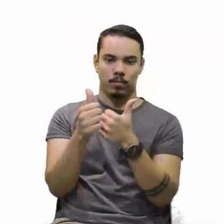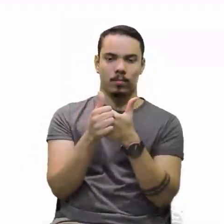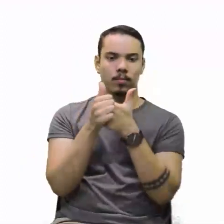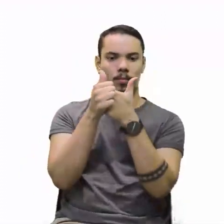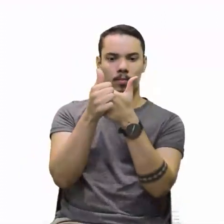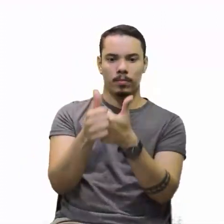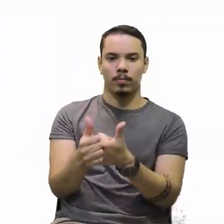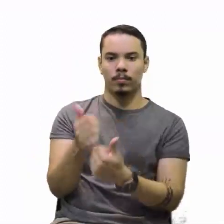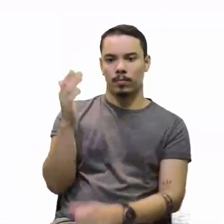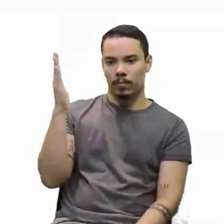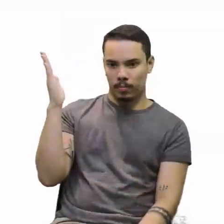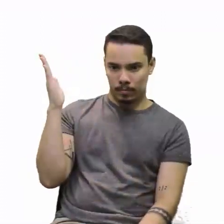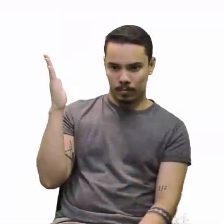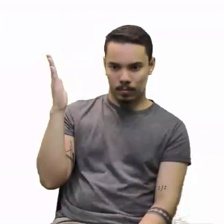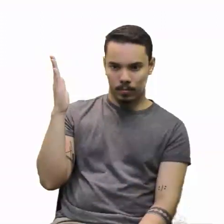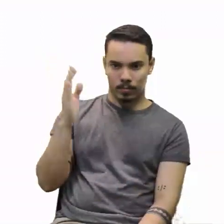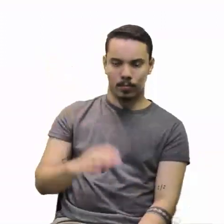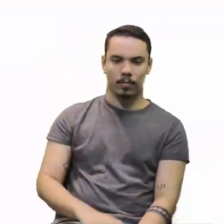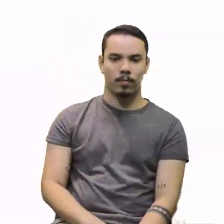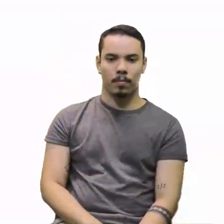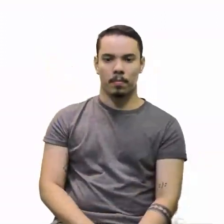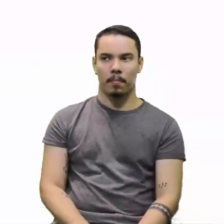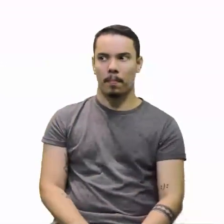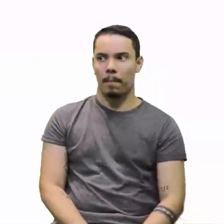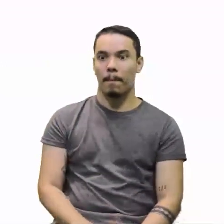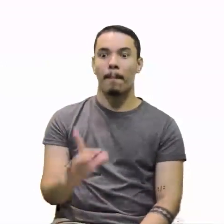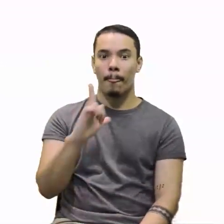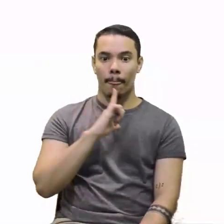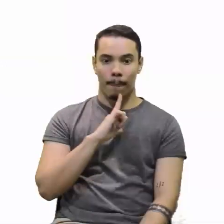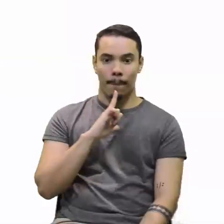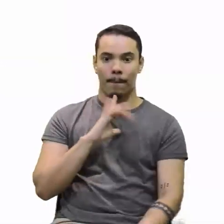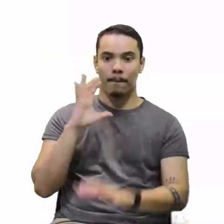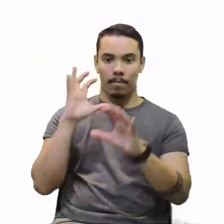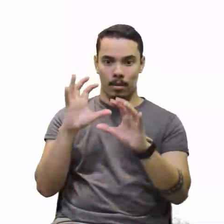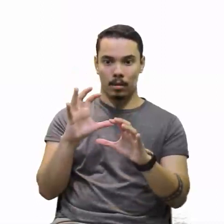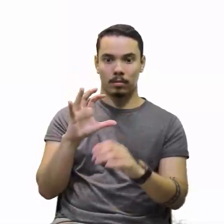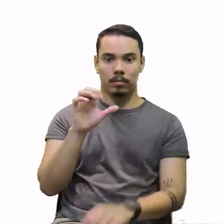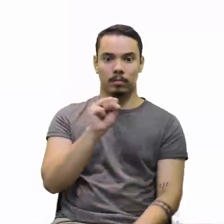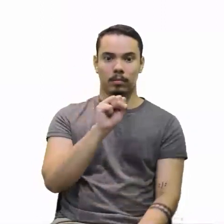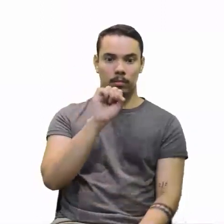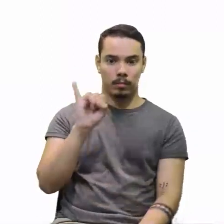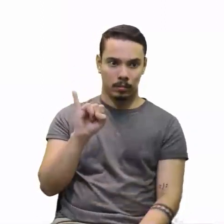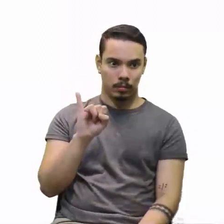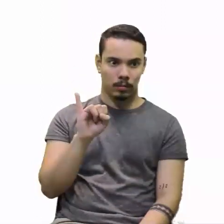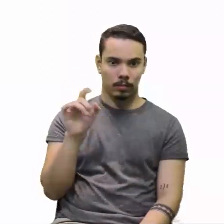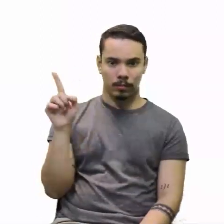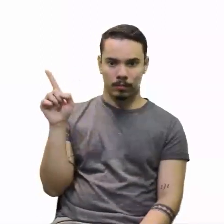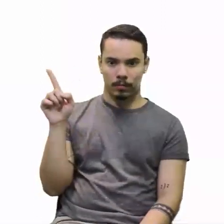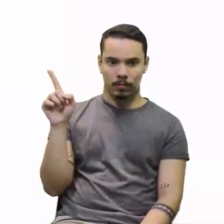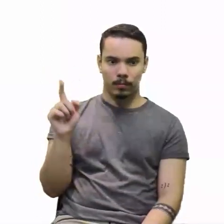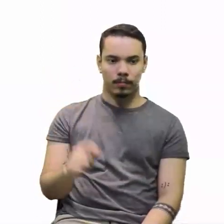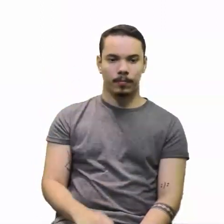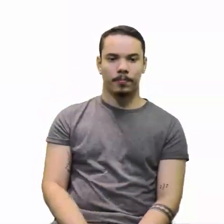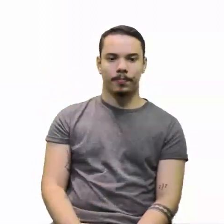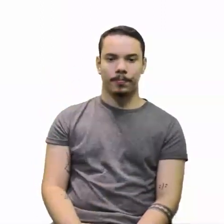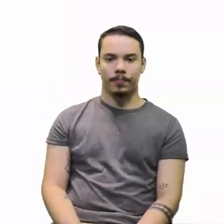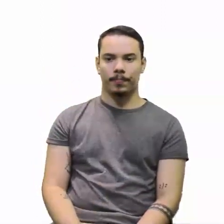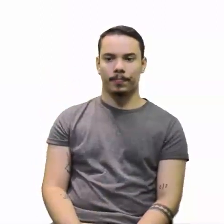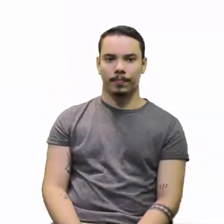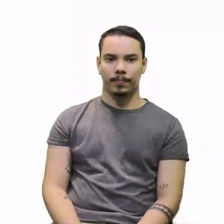expressão. Já deu a expressão para você que φ é igual a 2 vezes 10 a menos 2 vezes T.